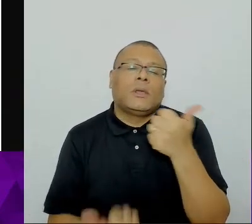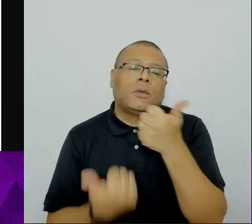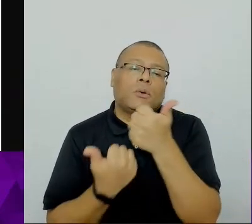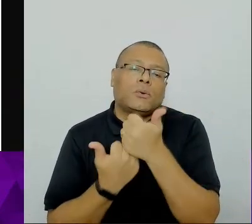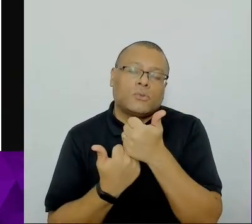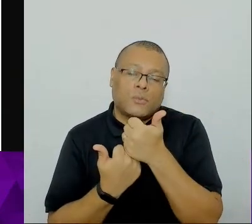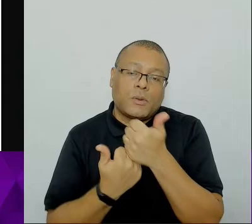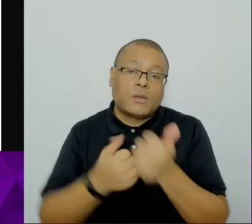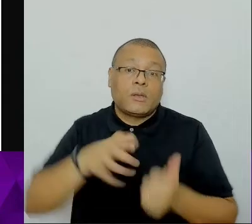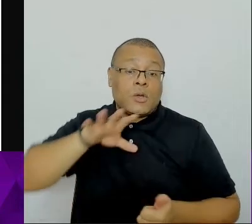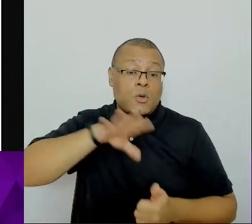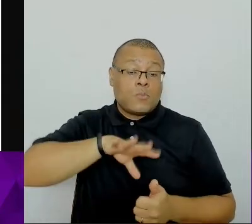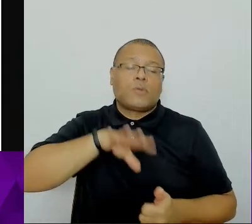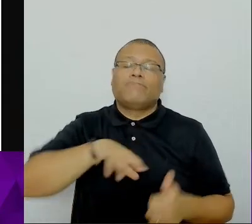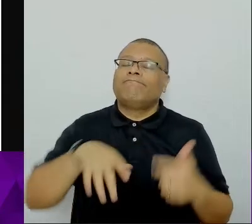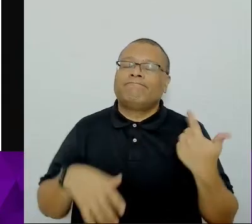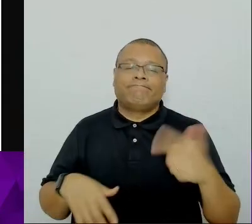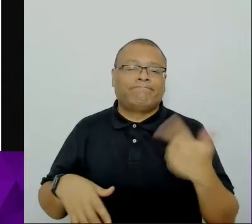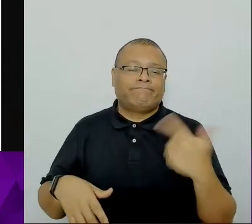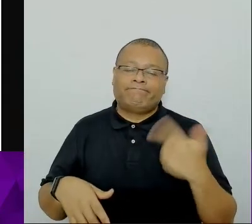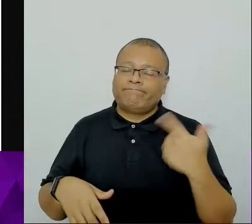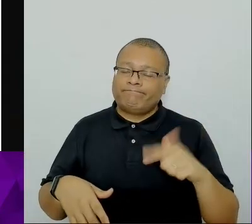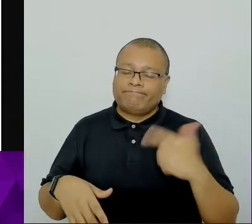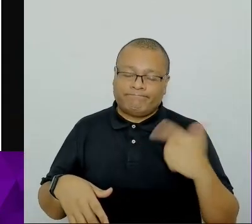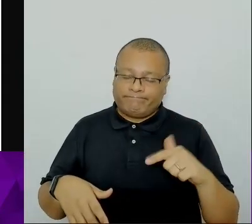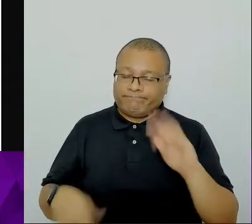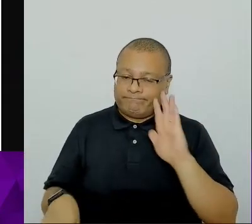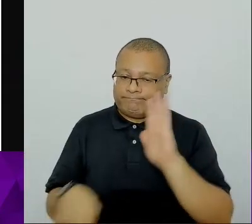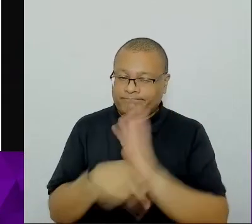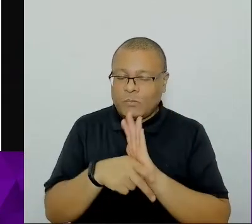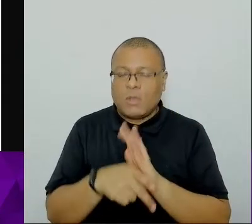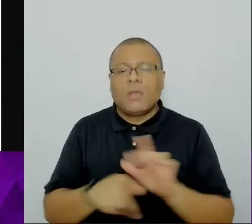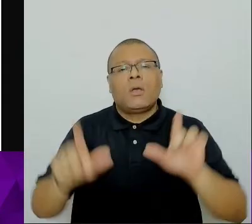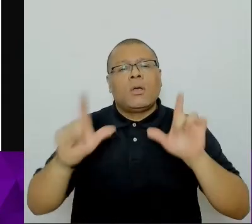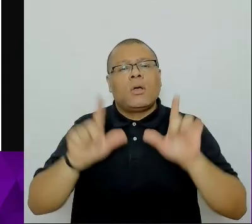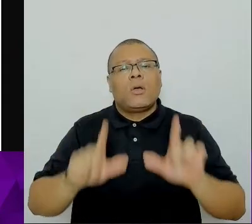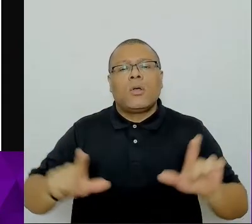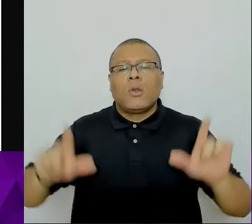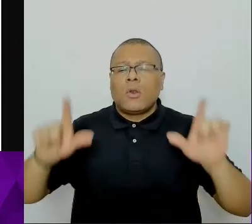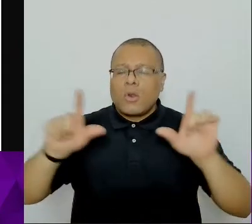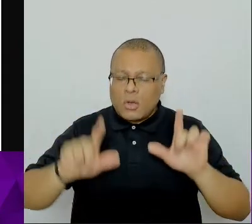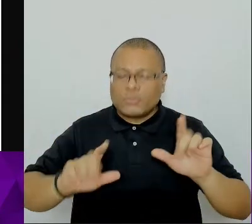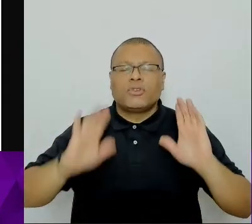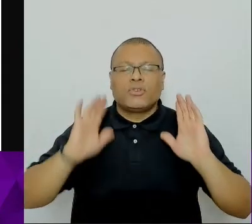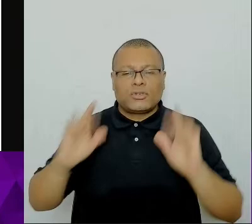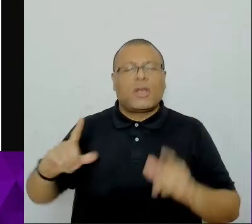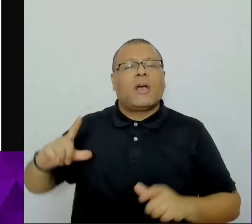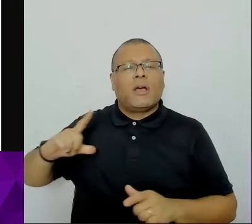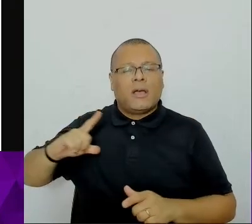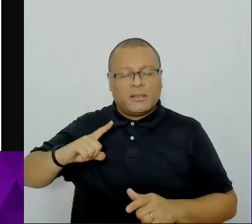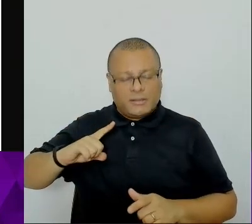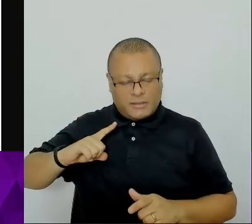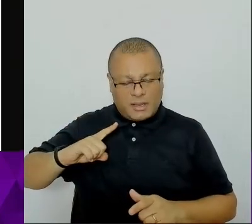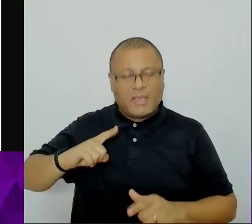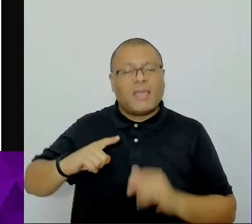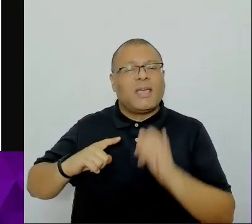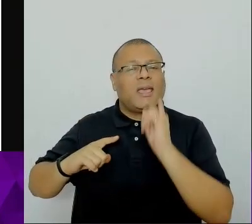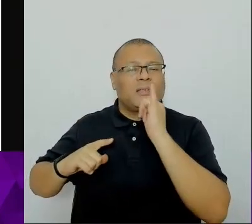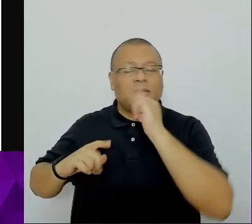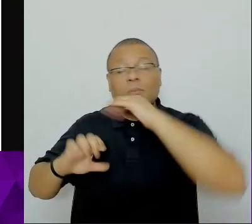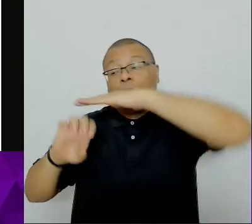para português nativo, né? É óbvio que e a gente já tem exemplo de